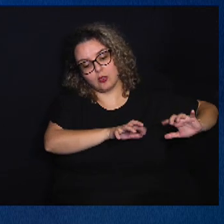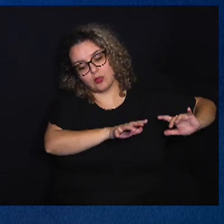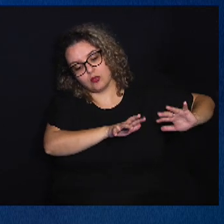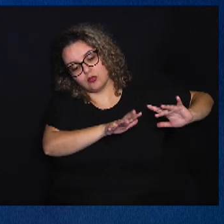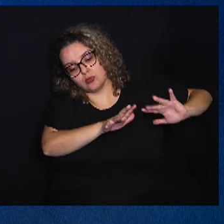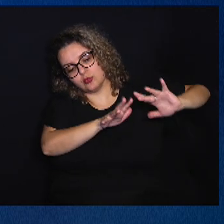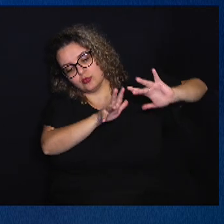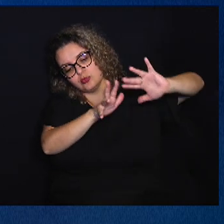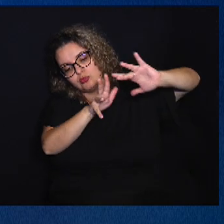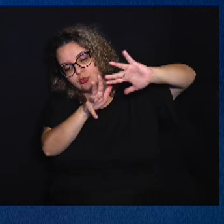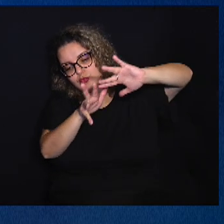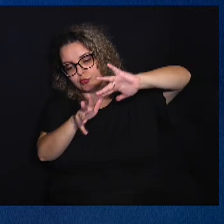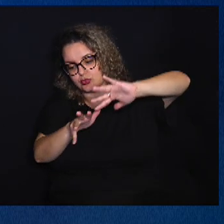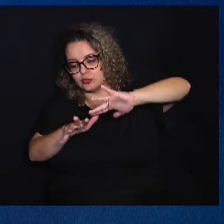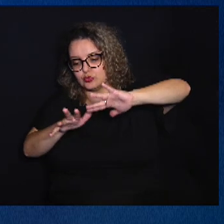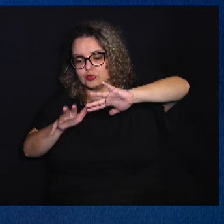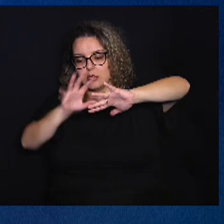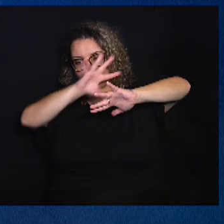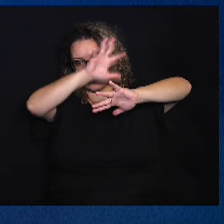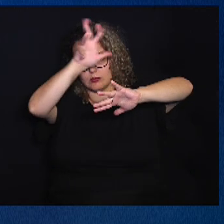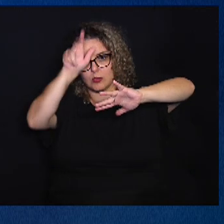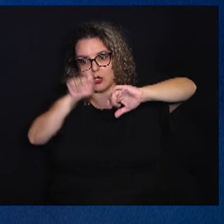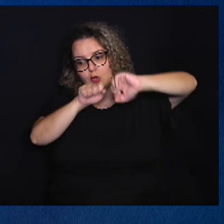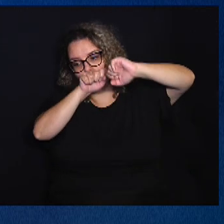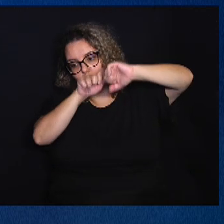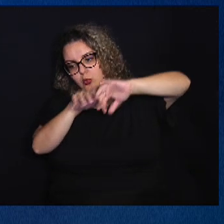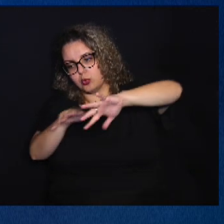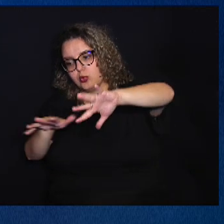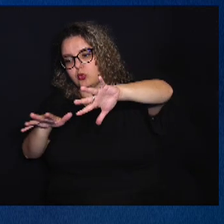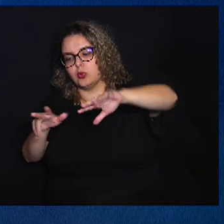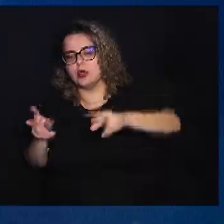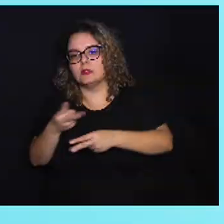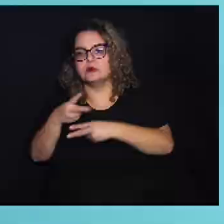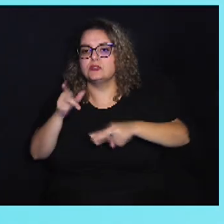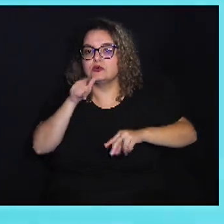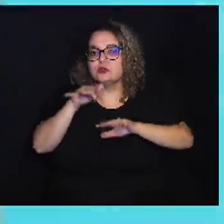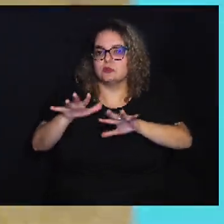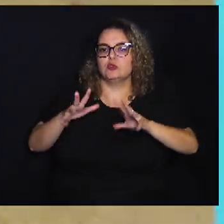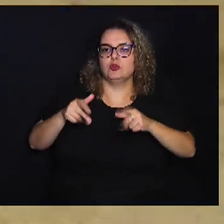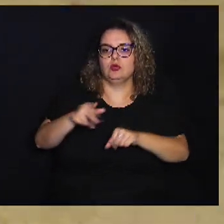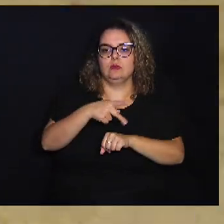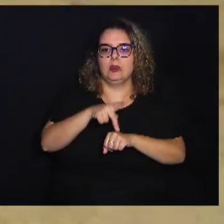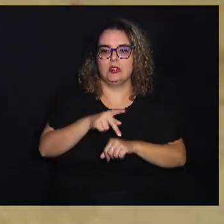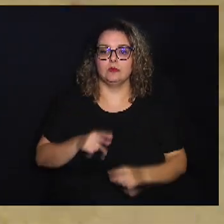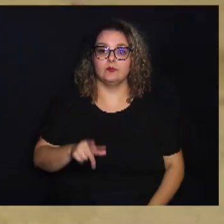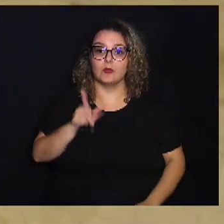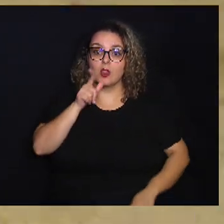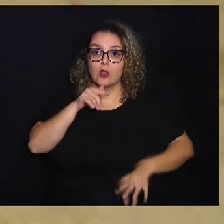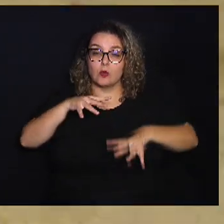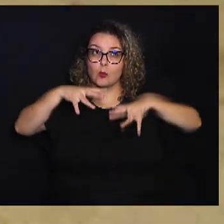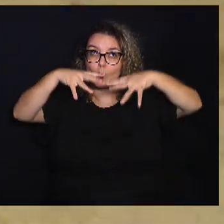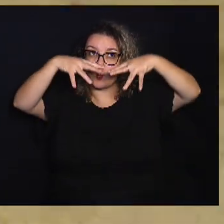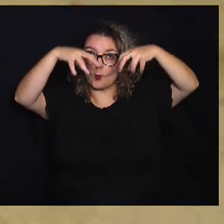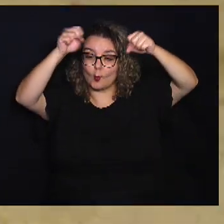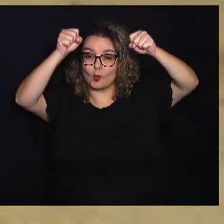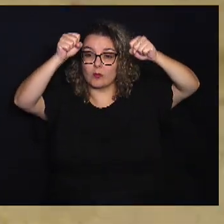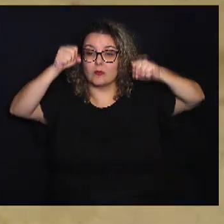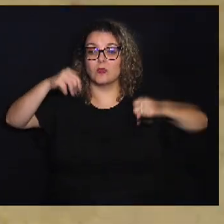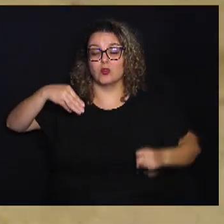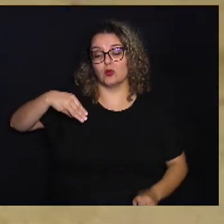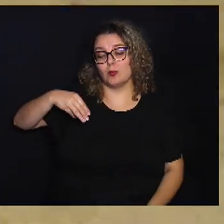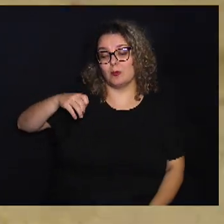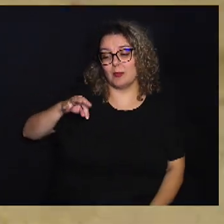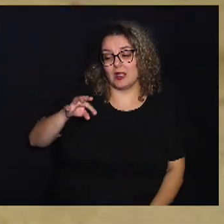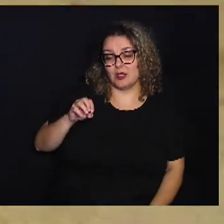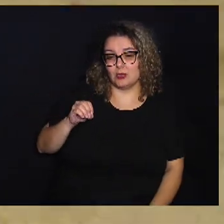e circula pela Amazônia, que empurra esse ar úmido para o restante do país. A seca tomou conta também do Mato Grosso e do Mato